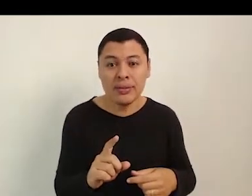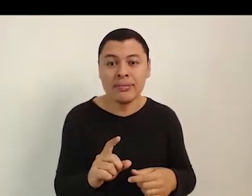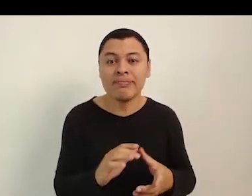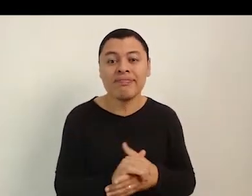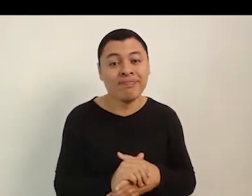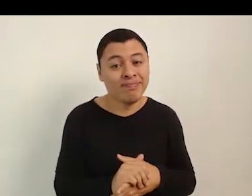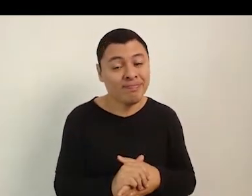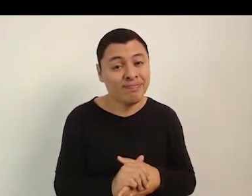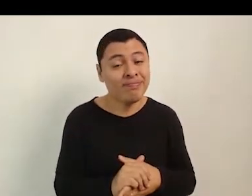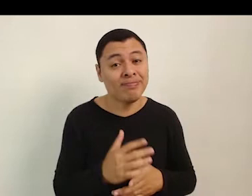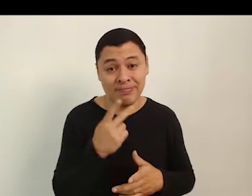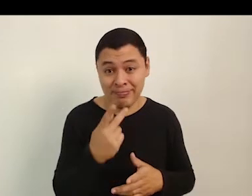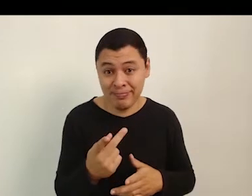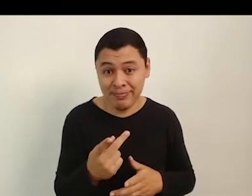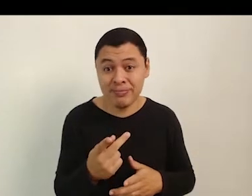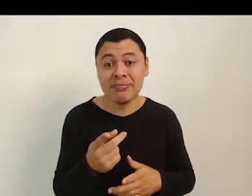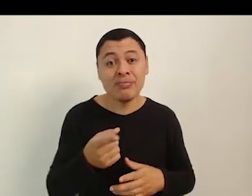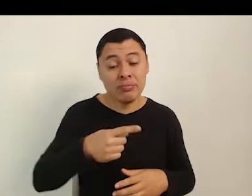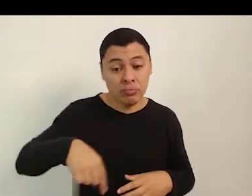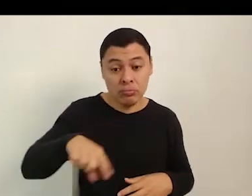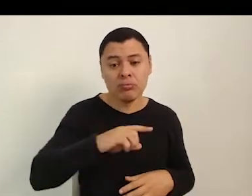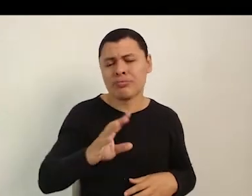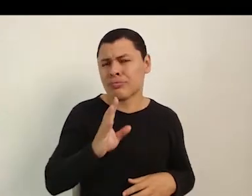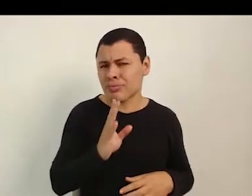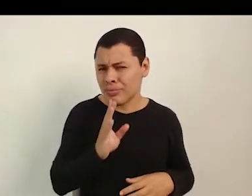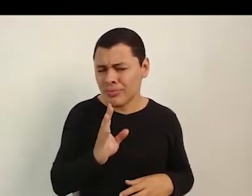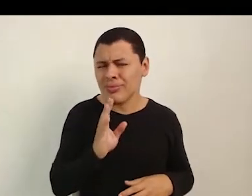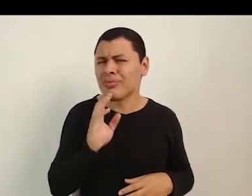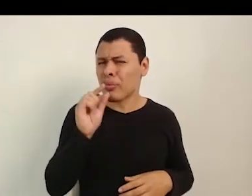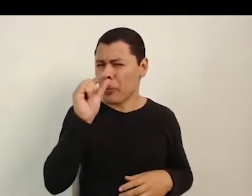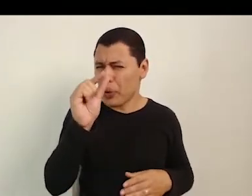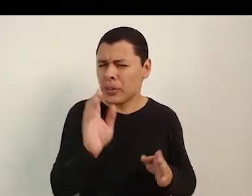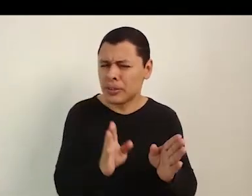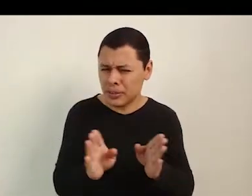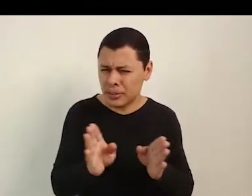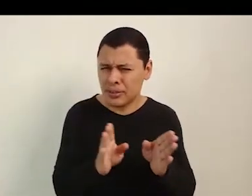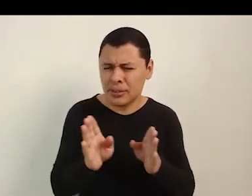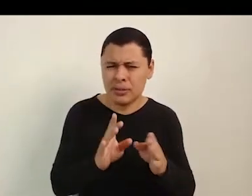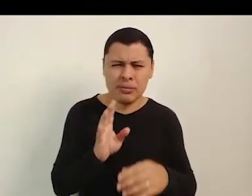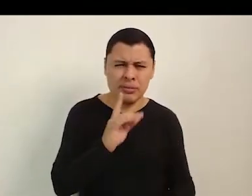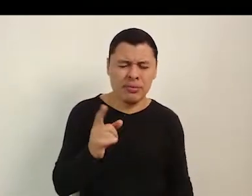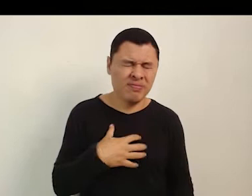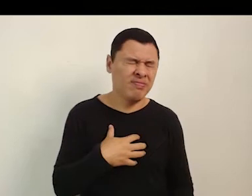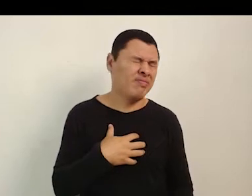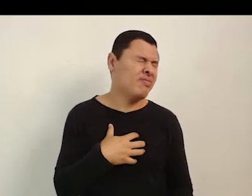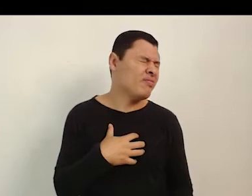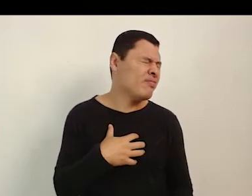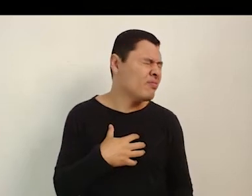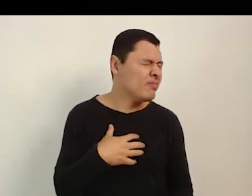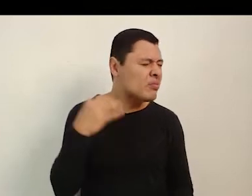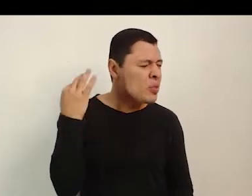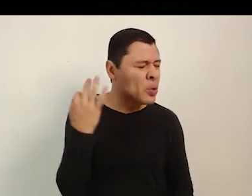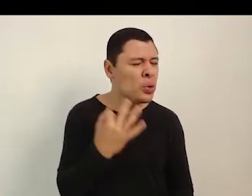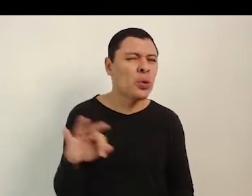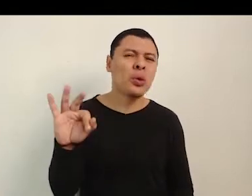assim, pra gente, quando a gente conhece um pouquinho de acessibilidade, quando a gente escuta isso, já dói lá no fundo do fígado.